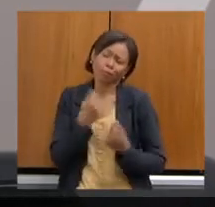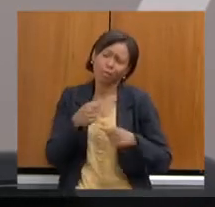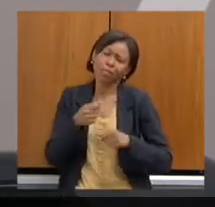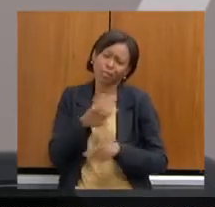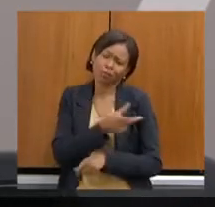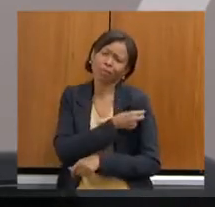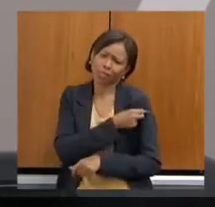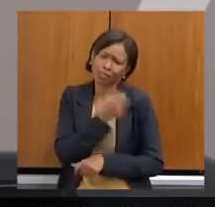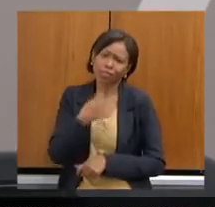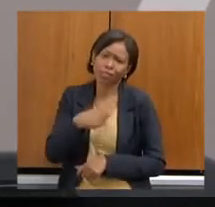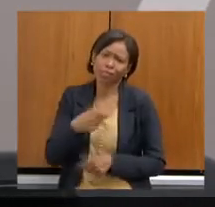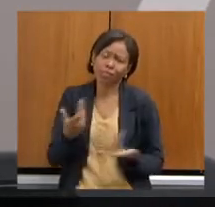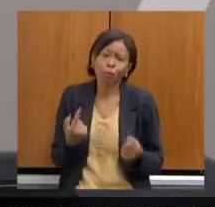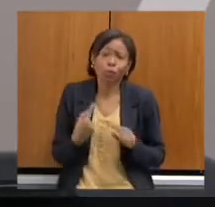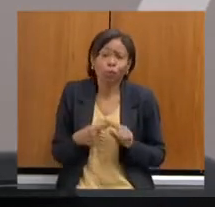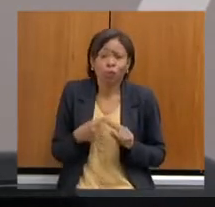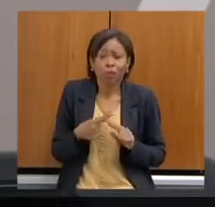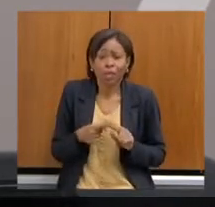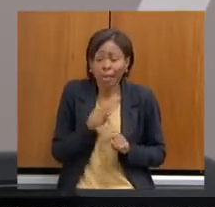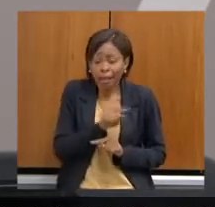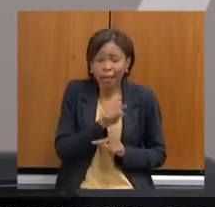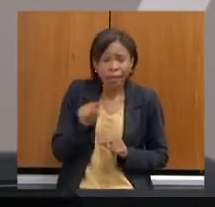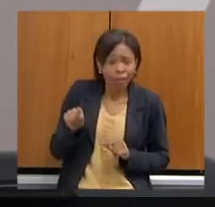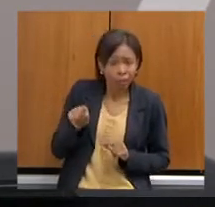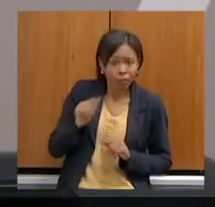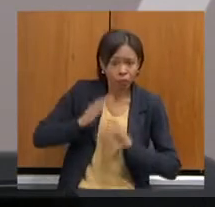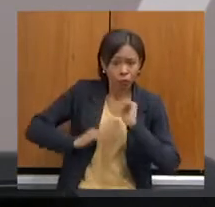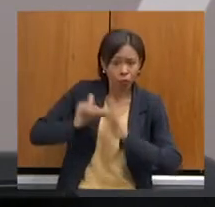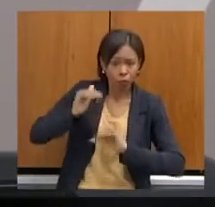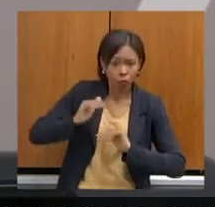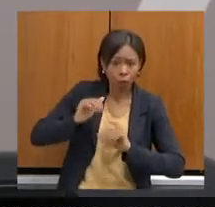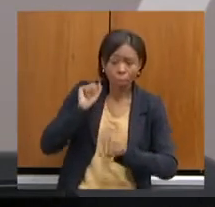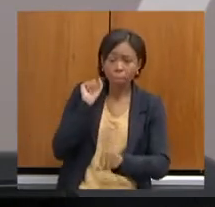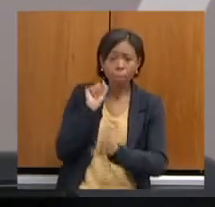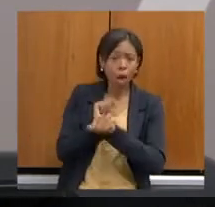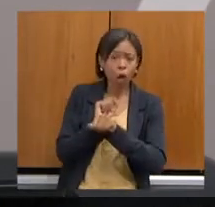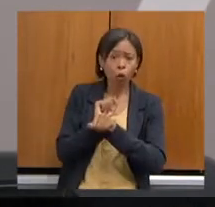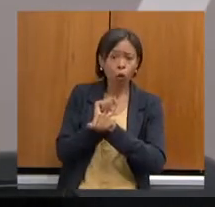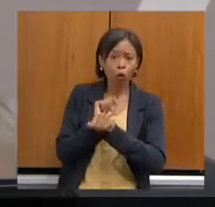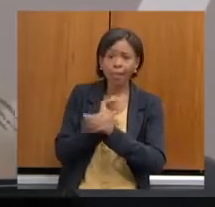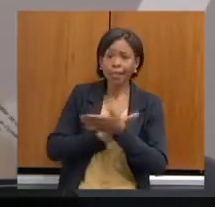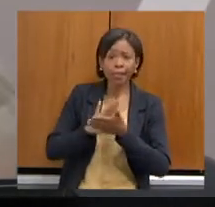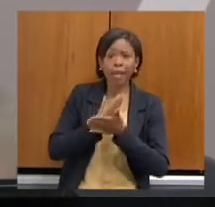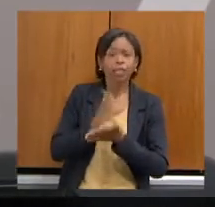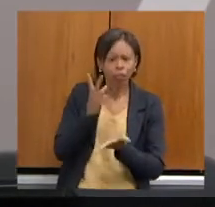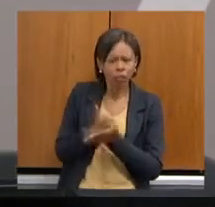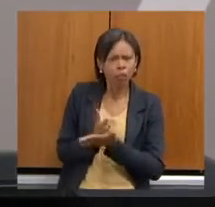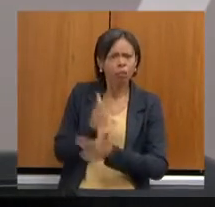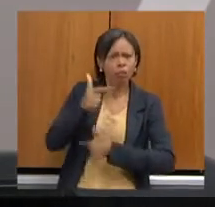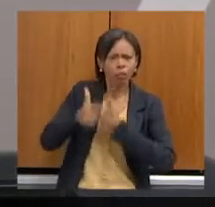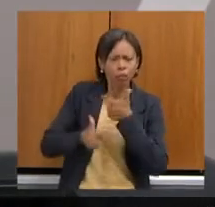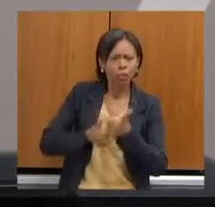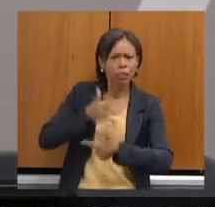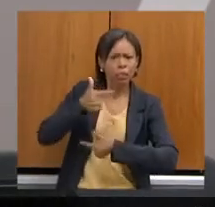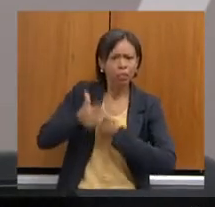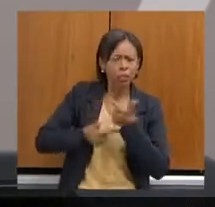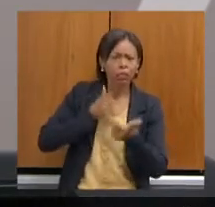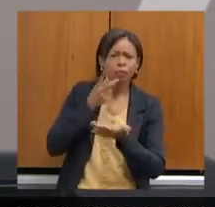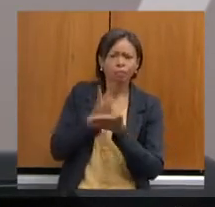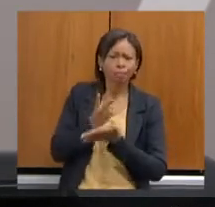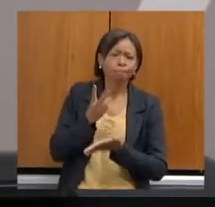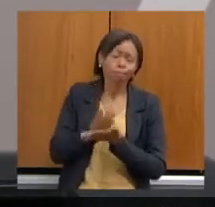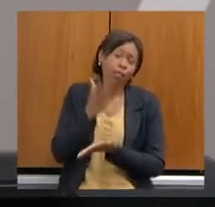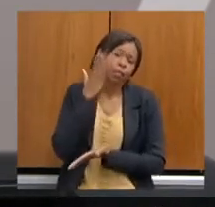eles são aqueles que em nenhum momento o puderam parar a gente sabe que a